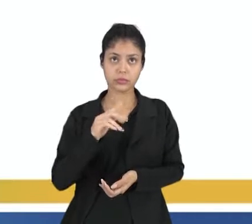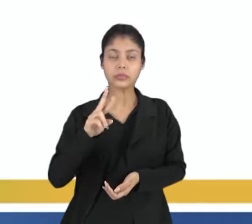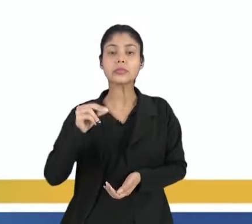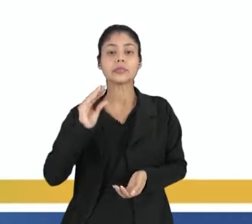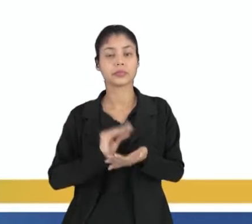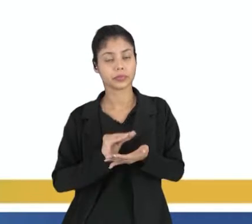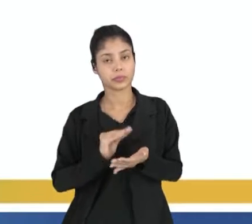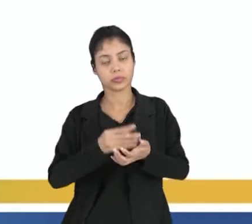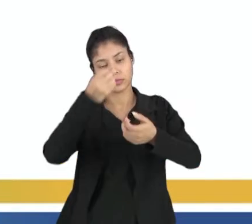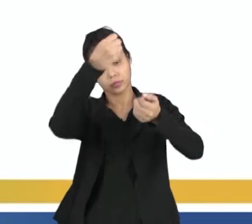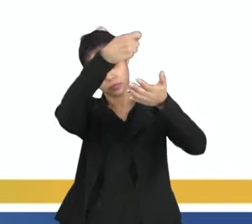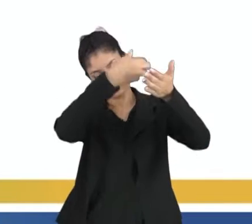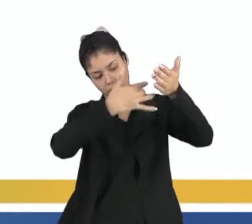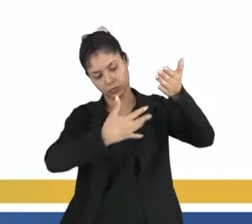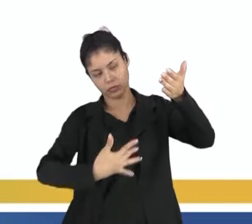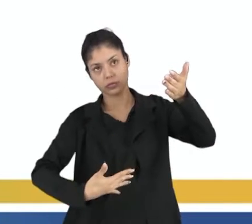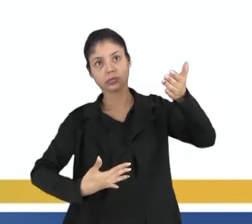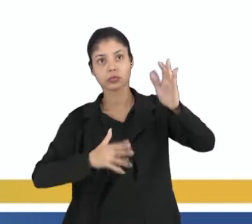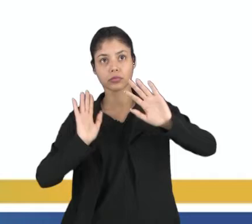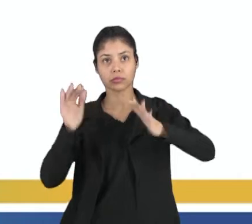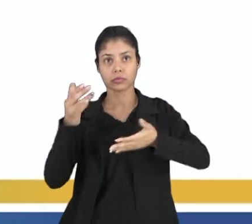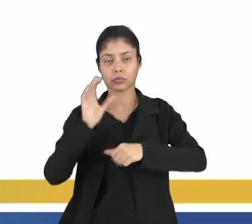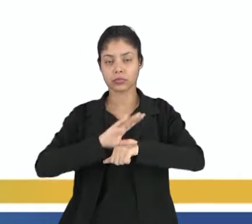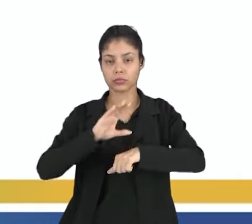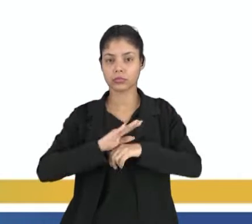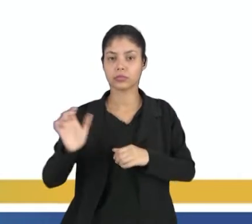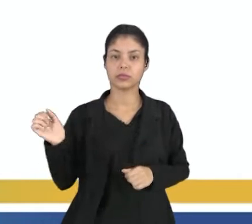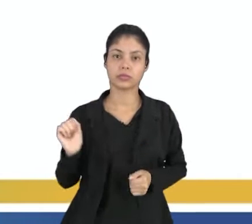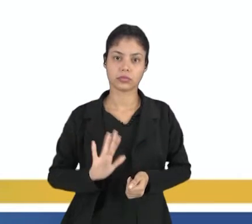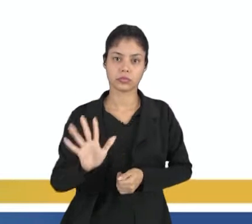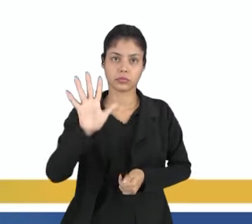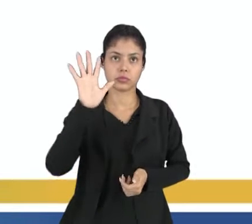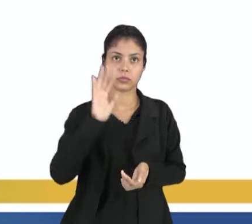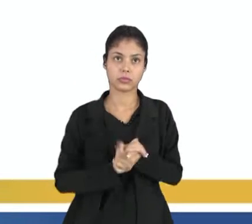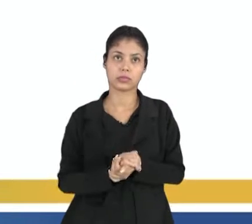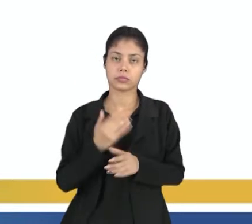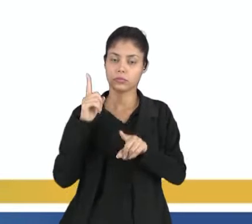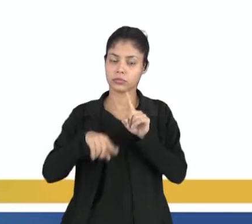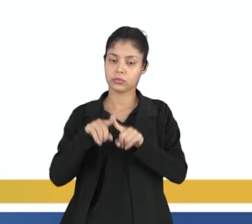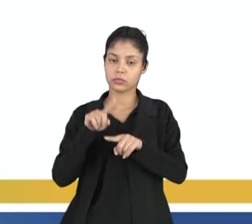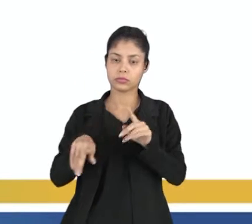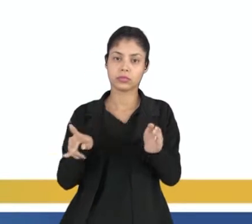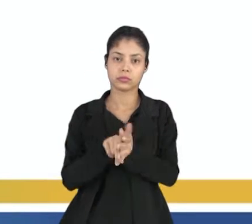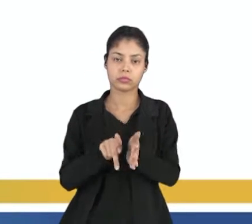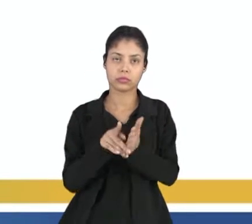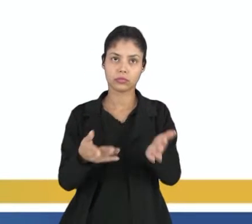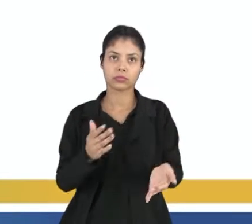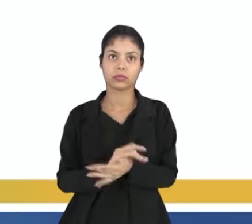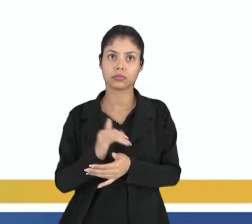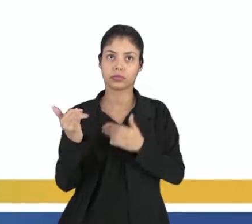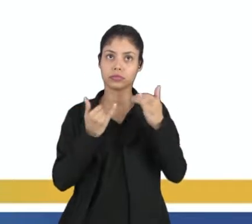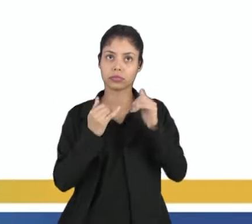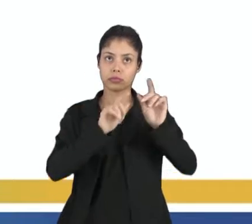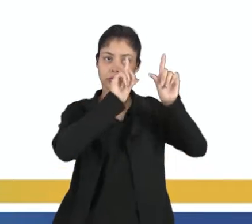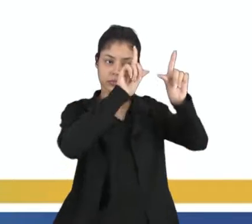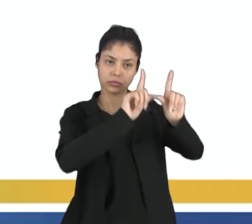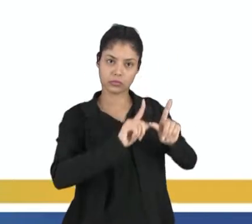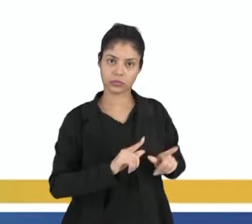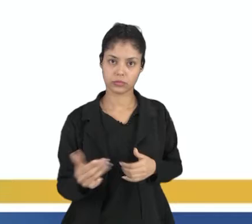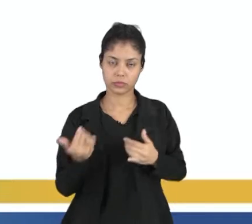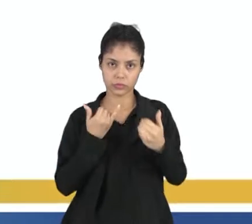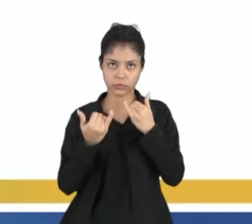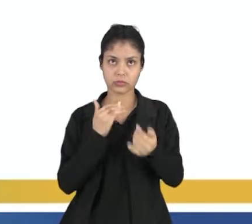despesas, e aí vem dizendo se os cursos são gratuitos, com material didático, e aí vem trazendo nos infográficos, vem trazendo todas